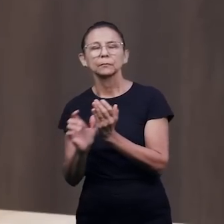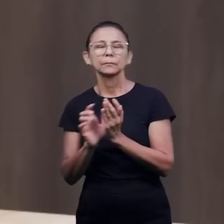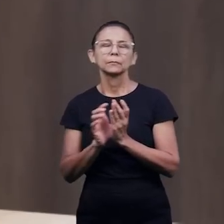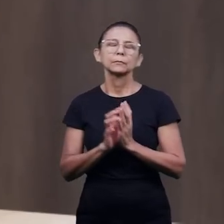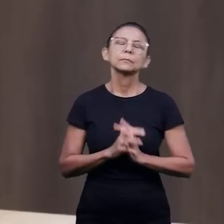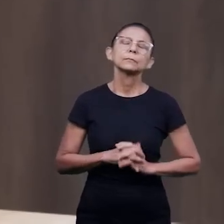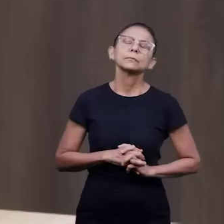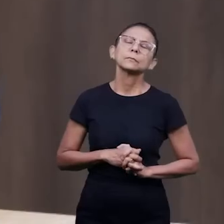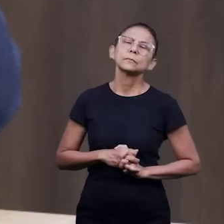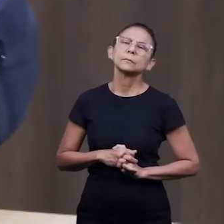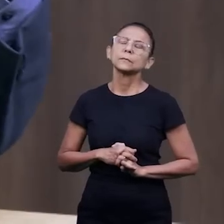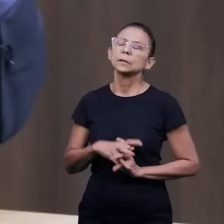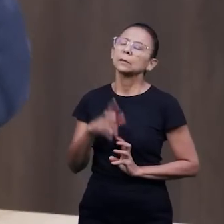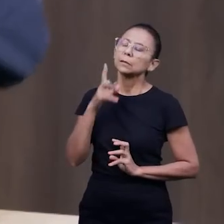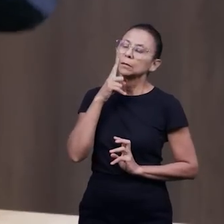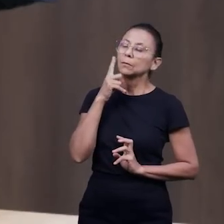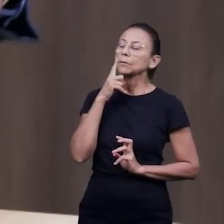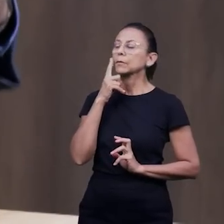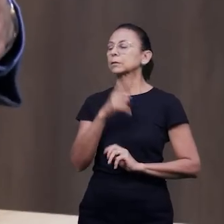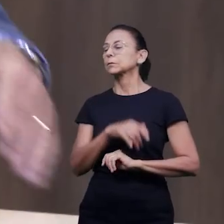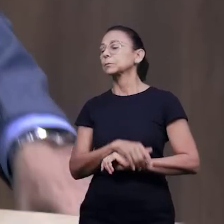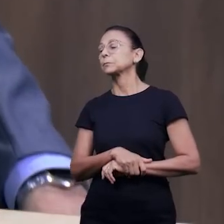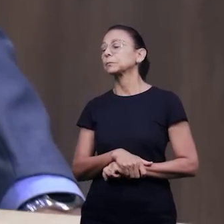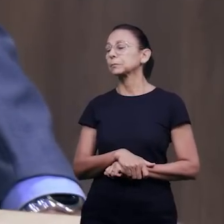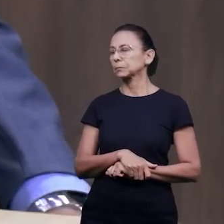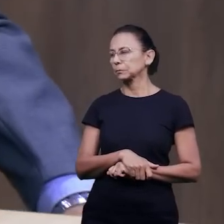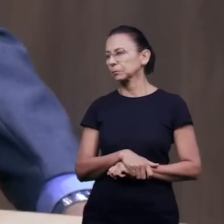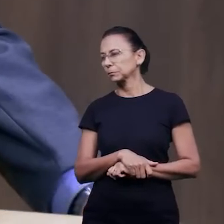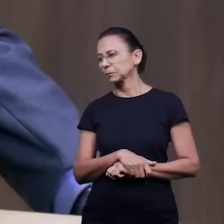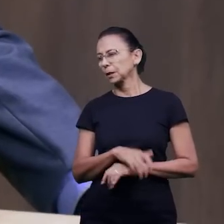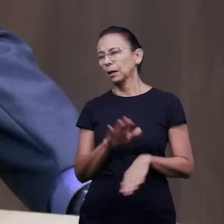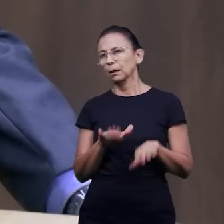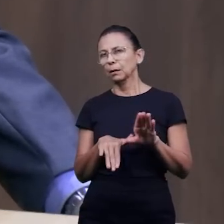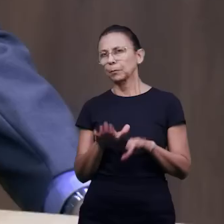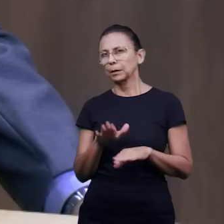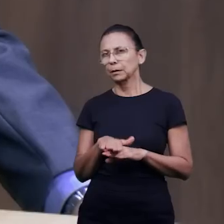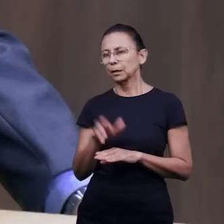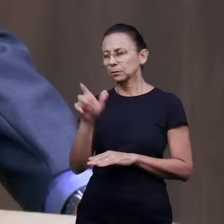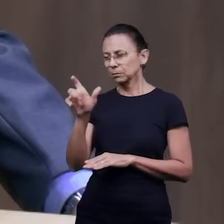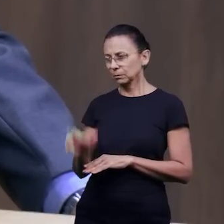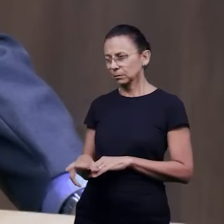é aquilo que o paciente diz que tem, é a queixa que ele faz do que ele está sentindo.